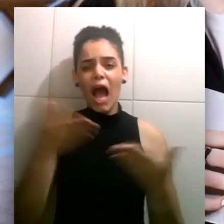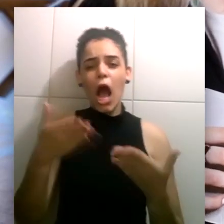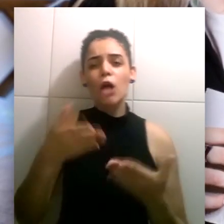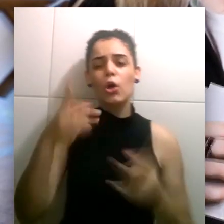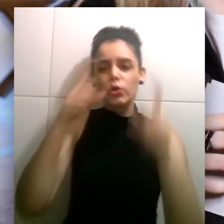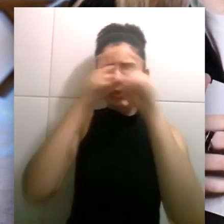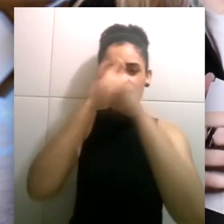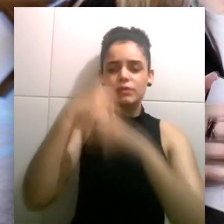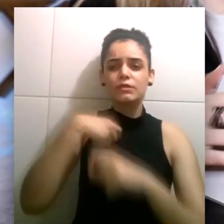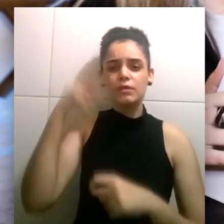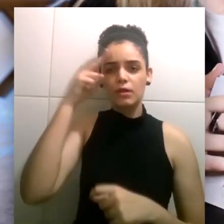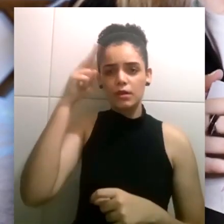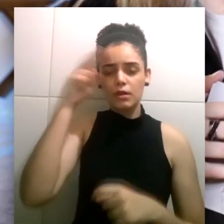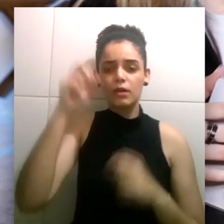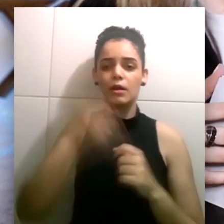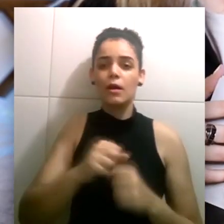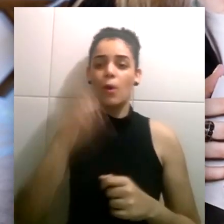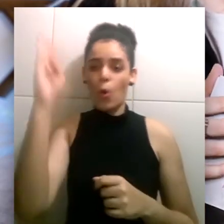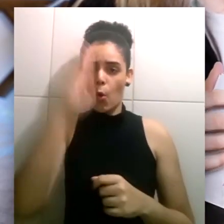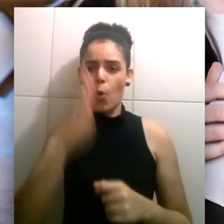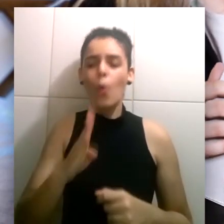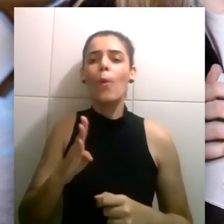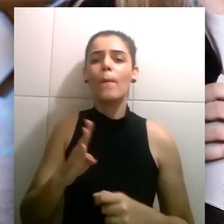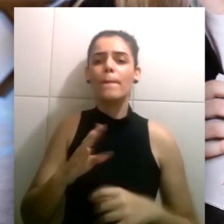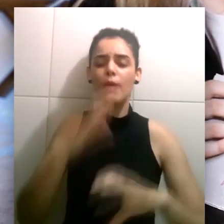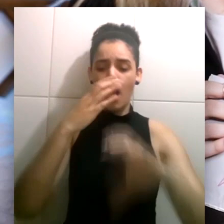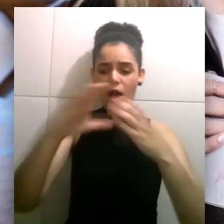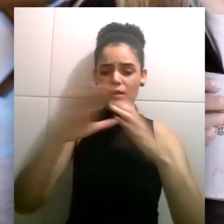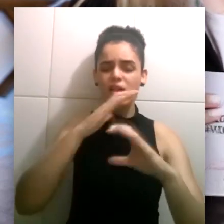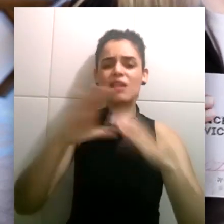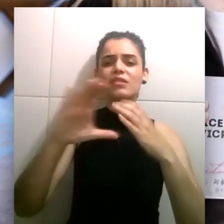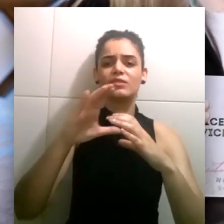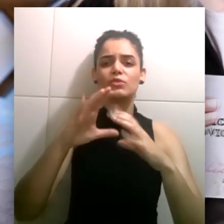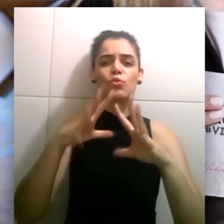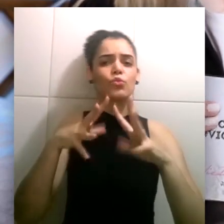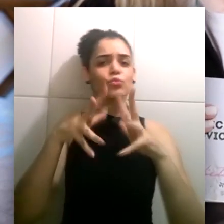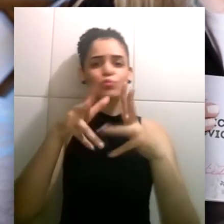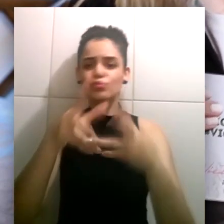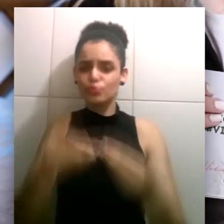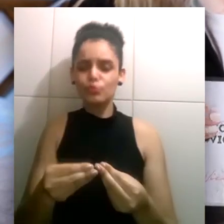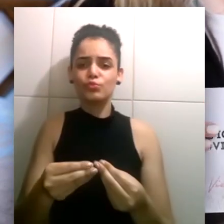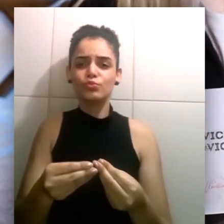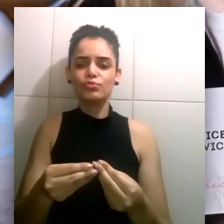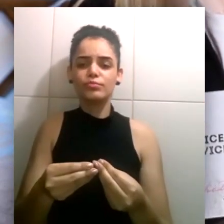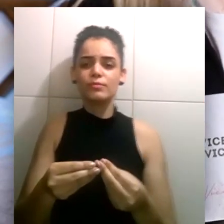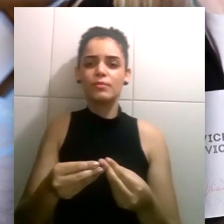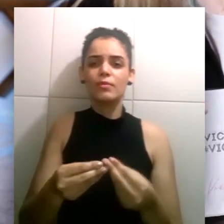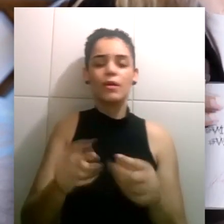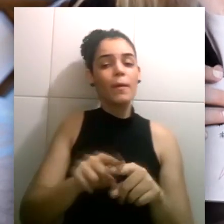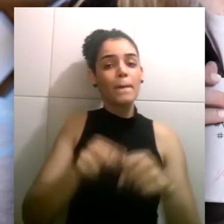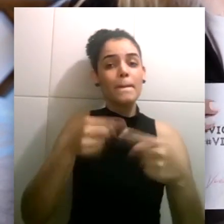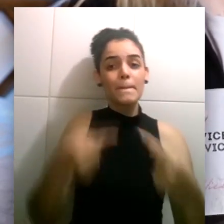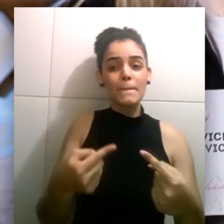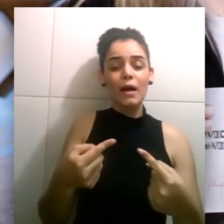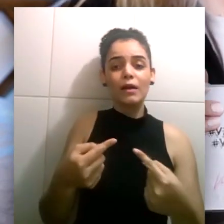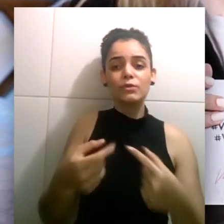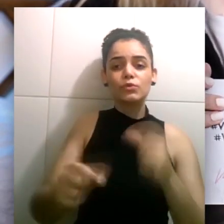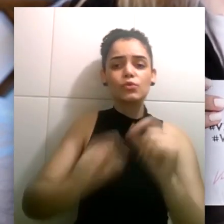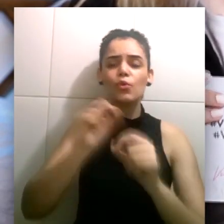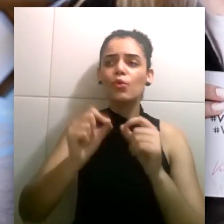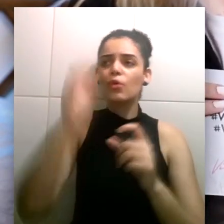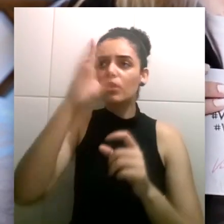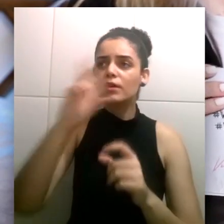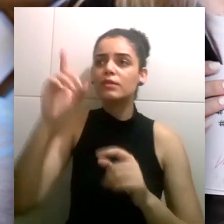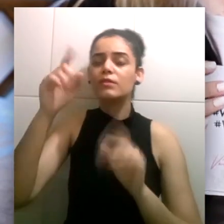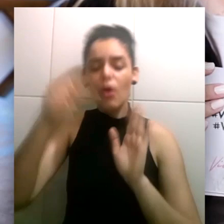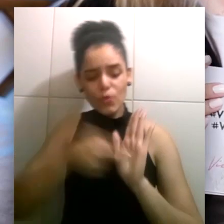tá vindo na minha cabeça. Mas, assim, o Brasil canta as partes espontâneas Sim. como se elas fizessem parte da música, música, né? Mas